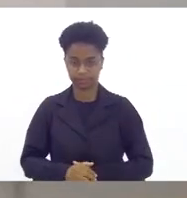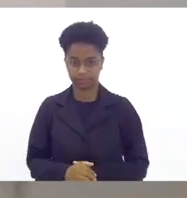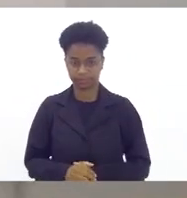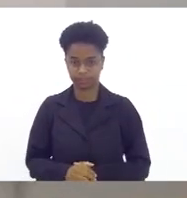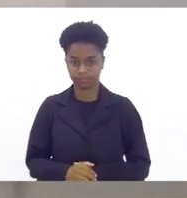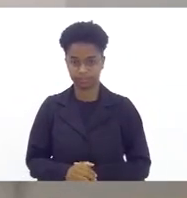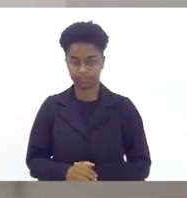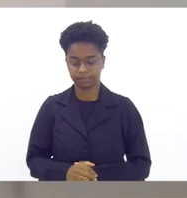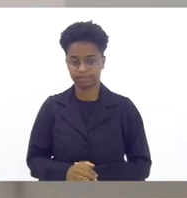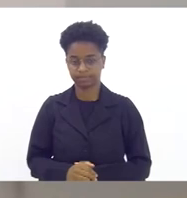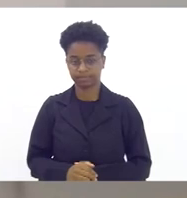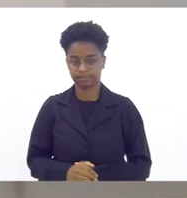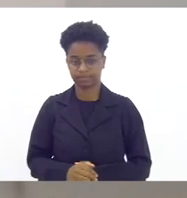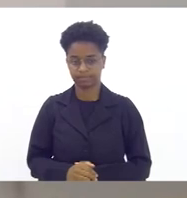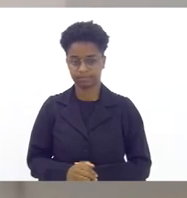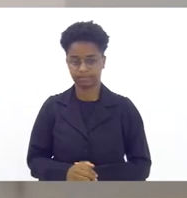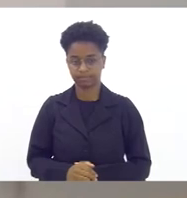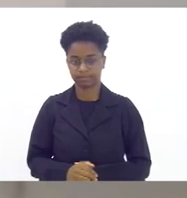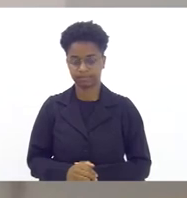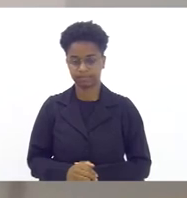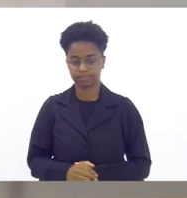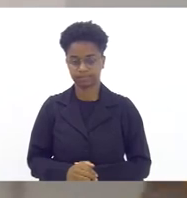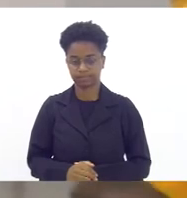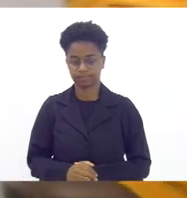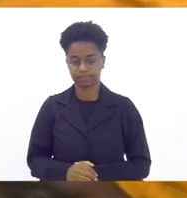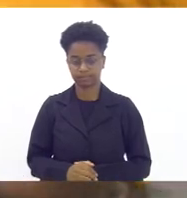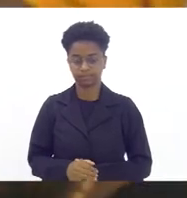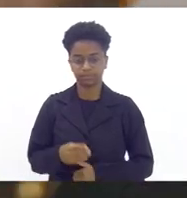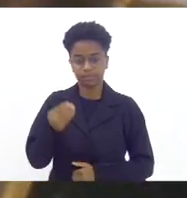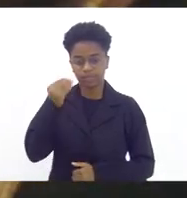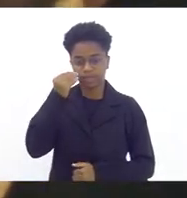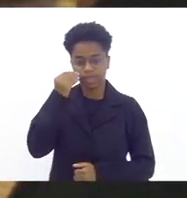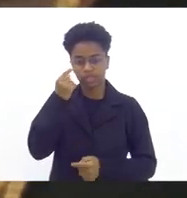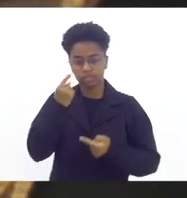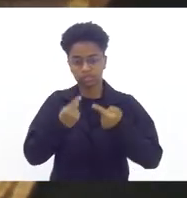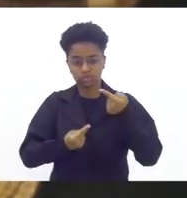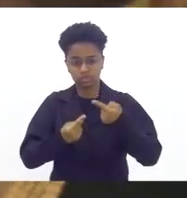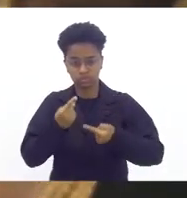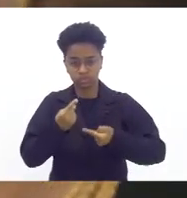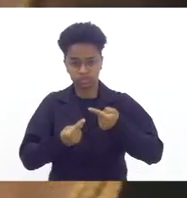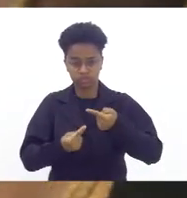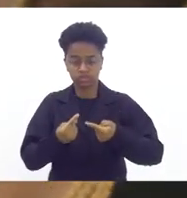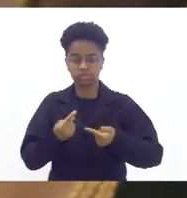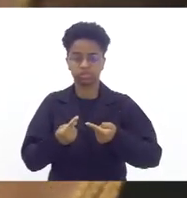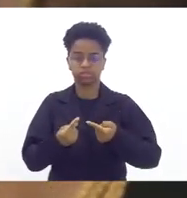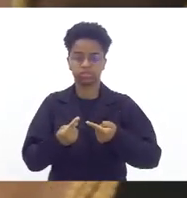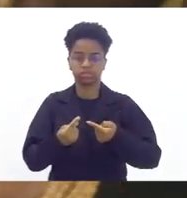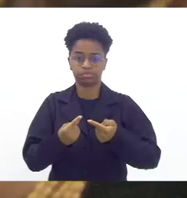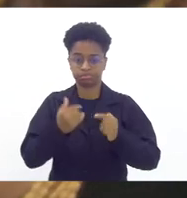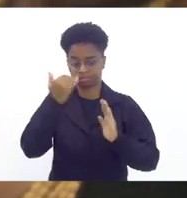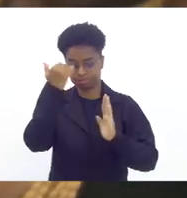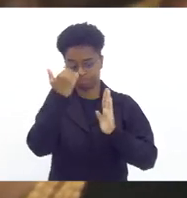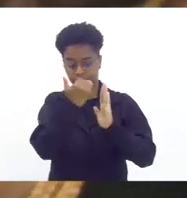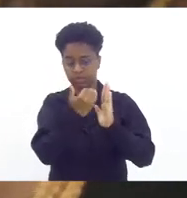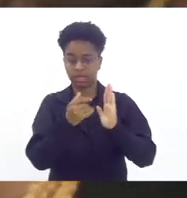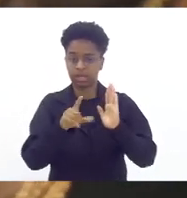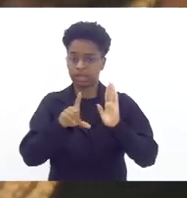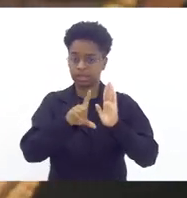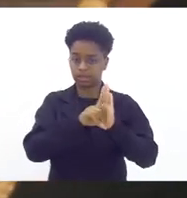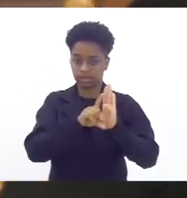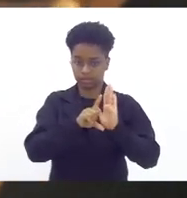que procura discutir a implementação da legislação